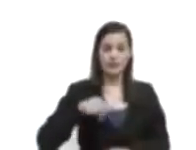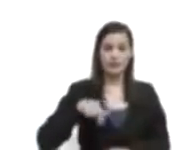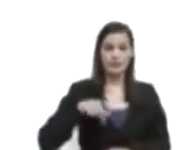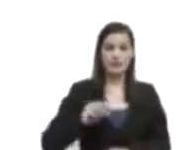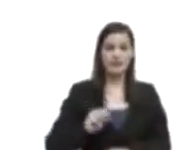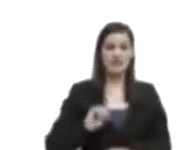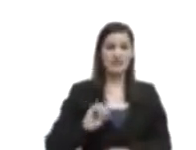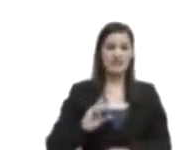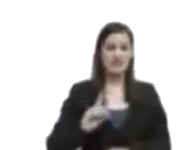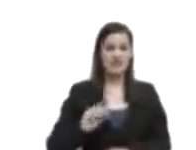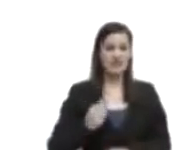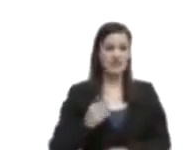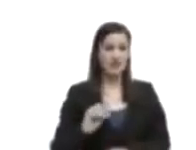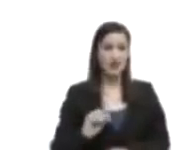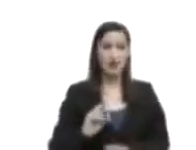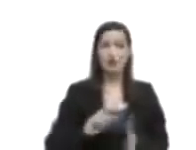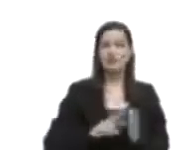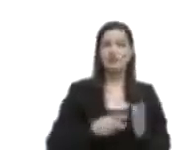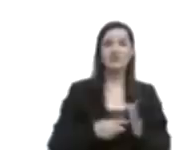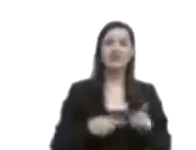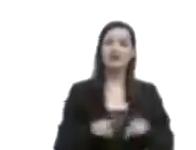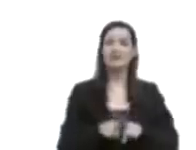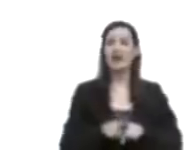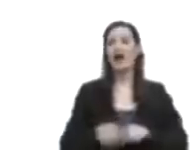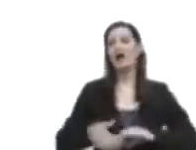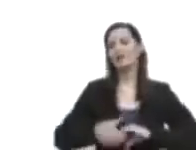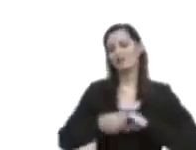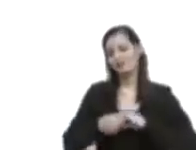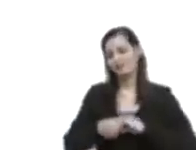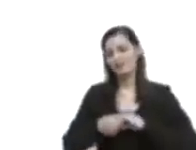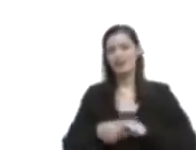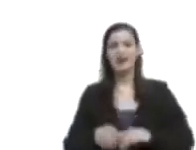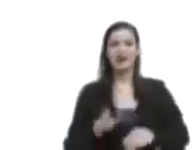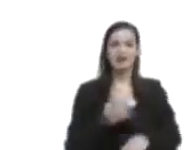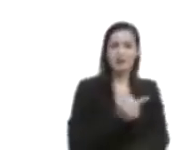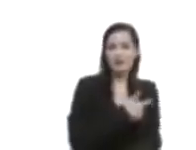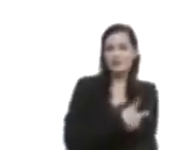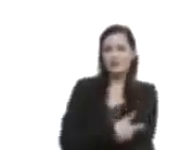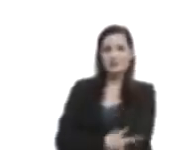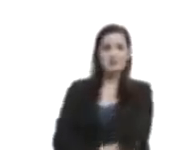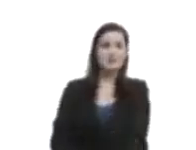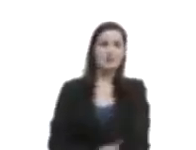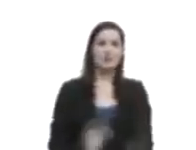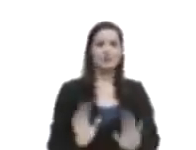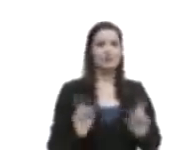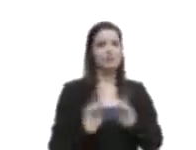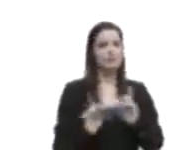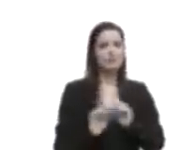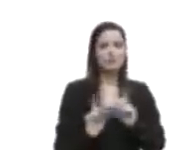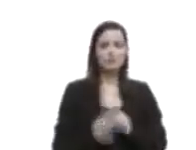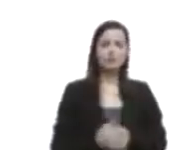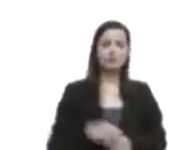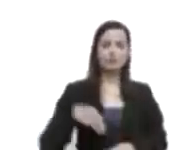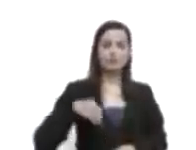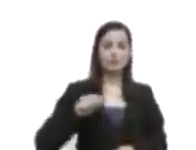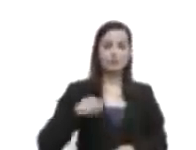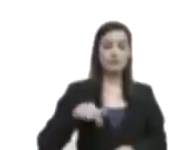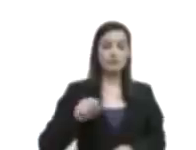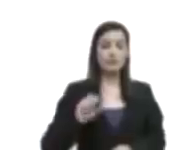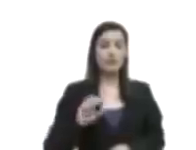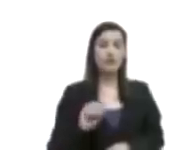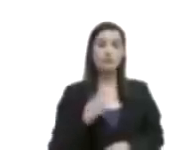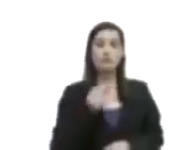é diplomacia, bons modos ou refinada educação. Ser manso também não pode ser confundido com